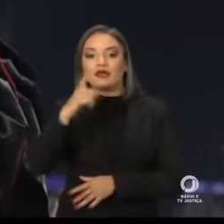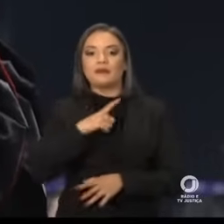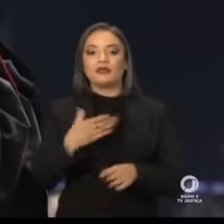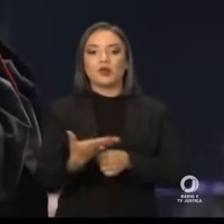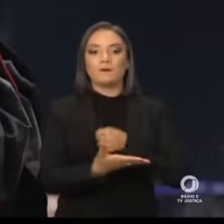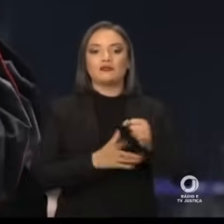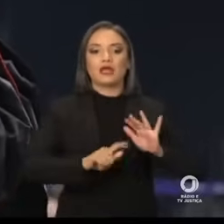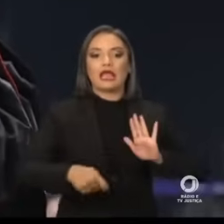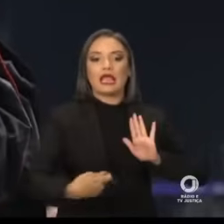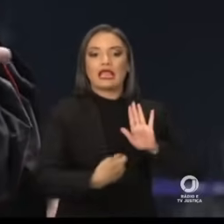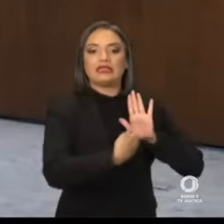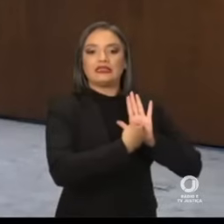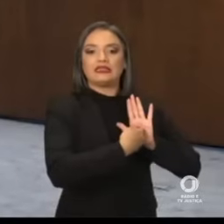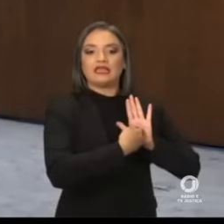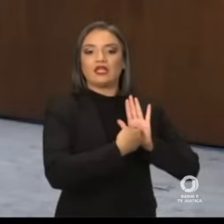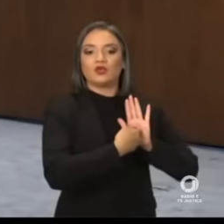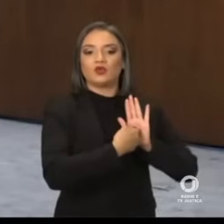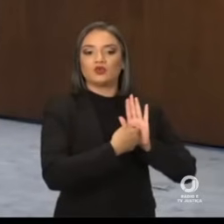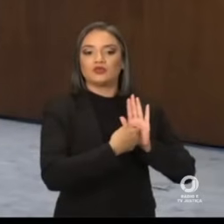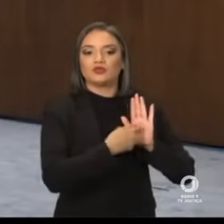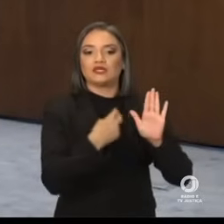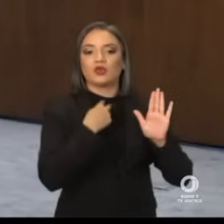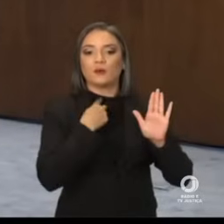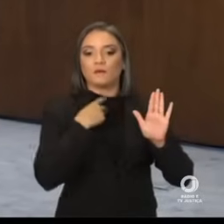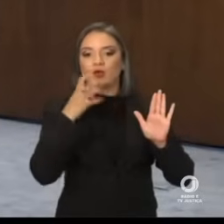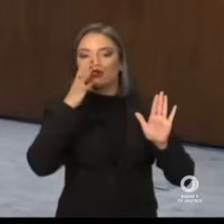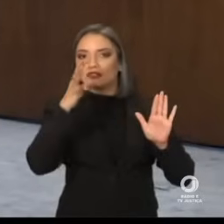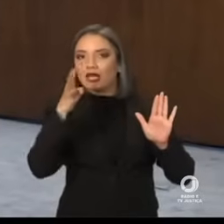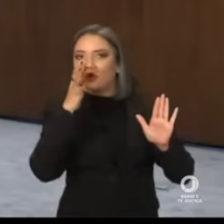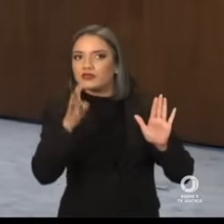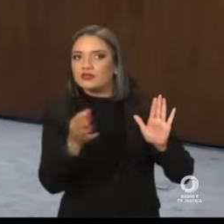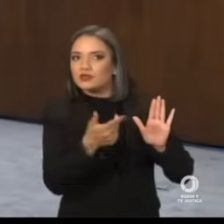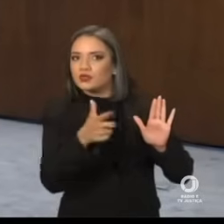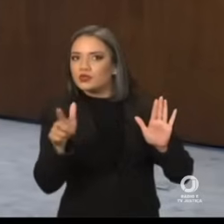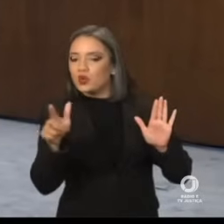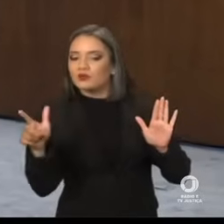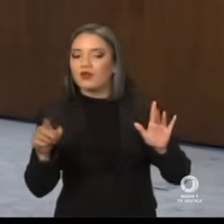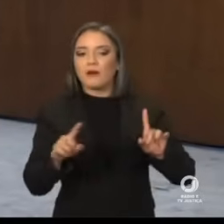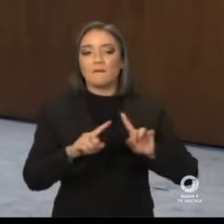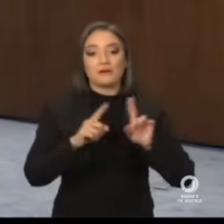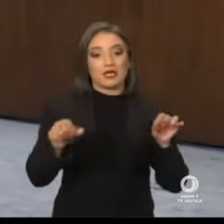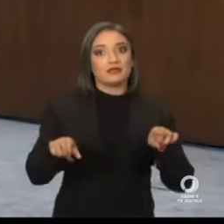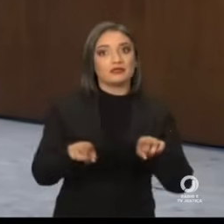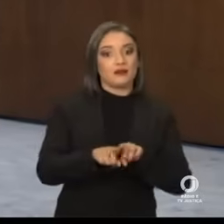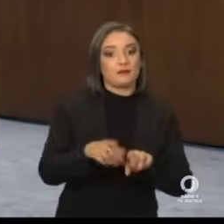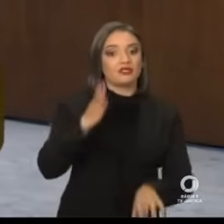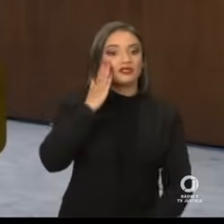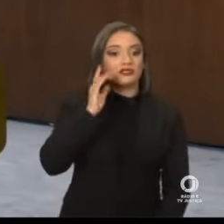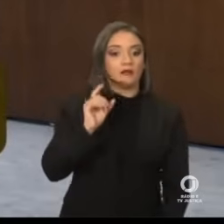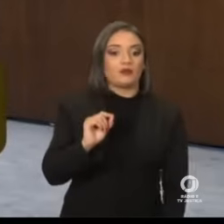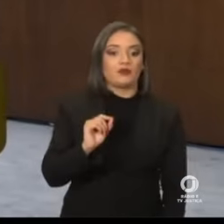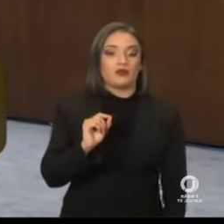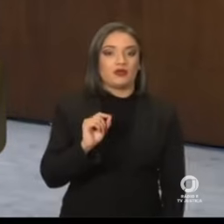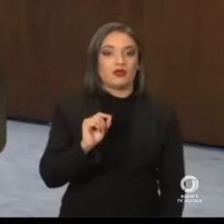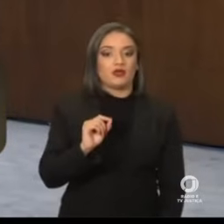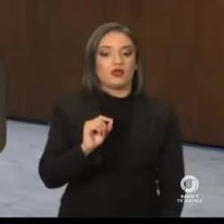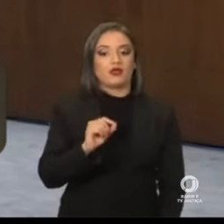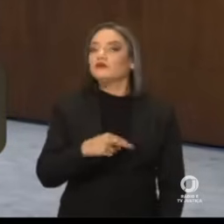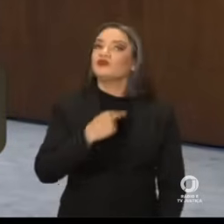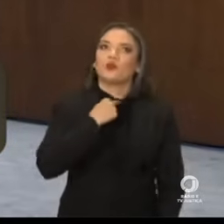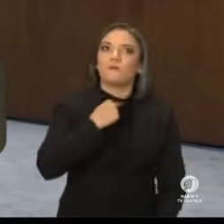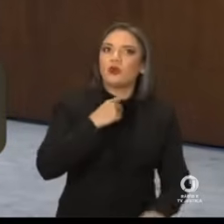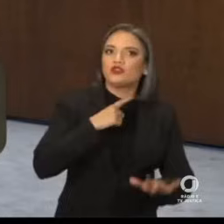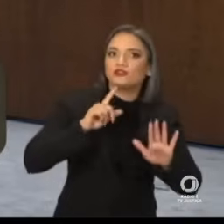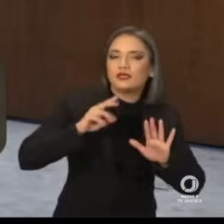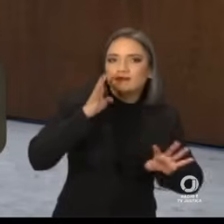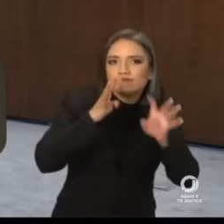conter acusações alternativas. Mas nós também sabemos que, embora não possa ter acusações alternativas, elas não